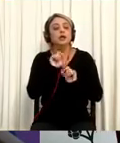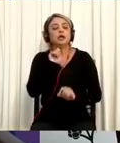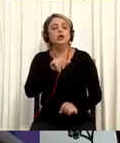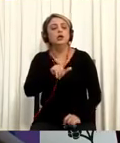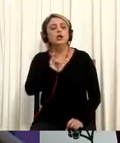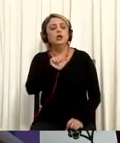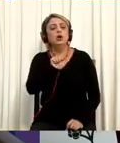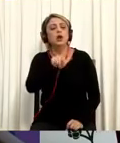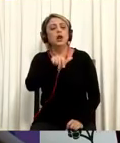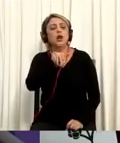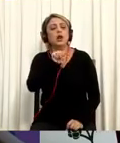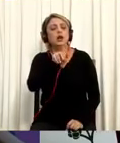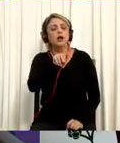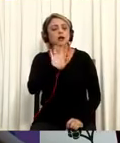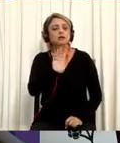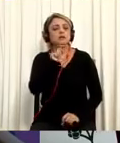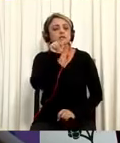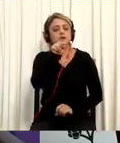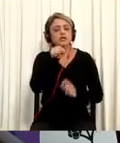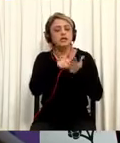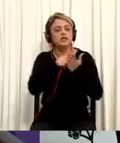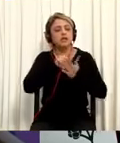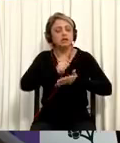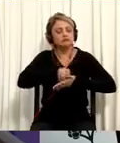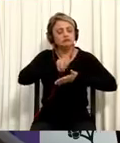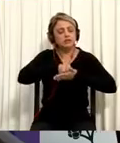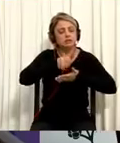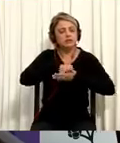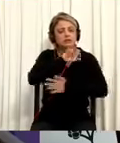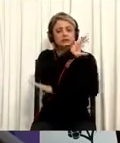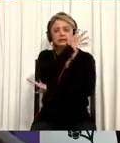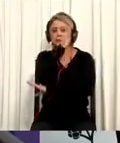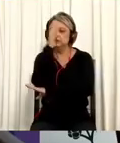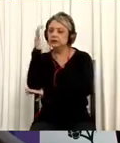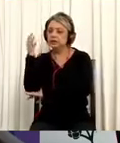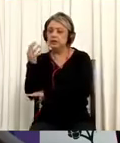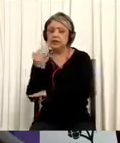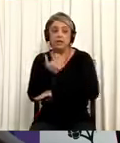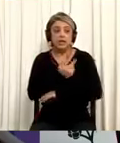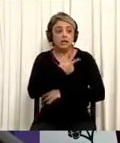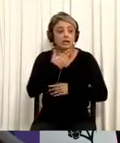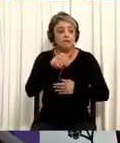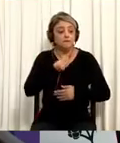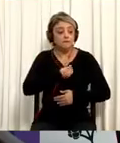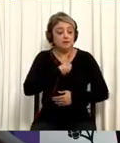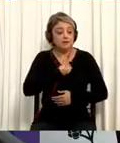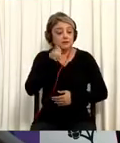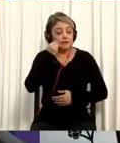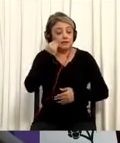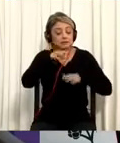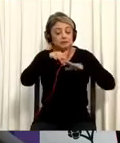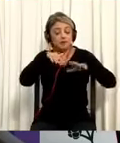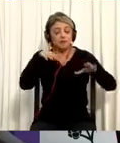Yolanda, você, né, que já é ativista ambiental, vive, né, prega, né, esse movimento coletivo, a gente pensar